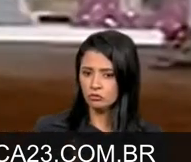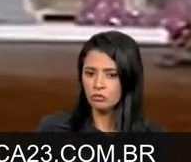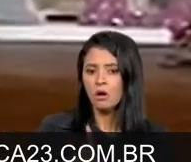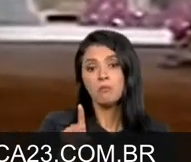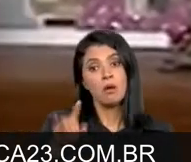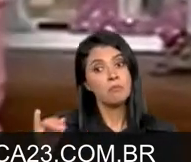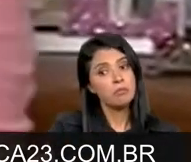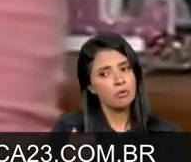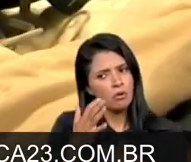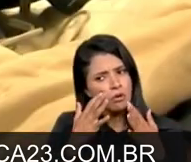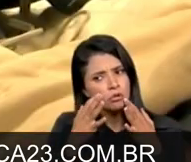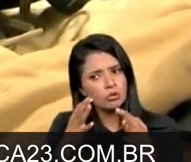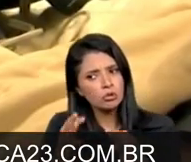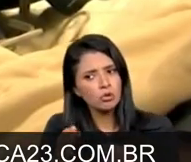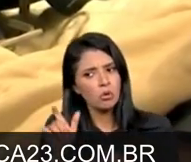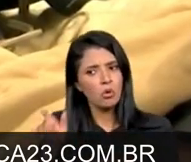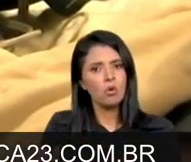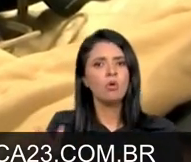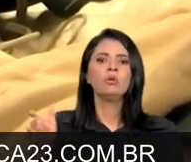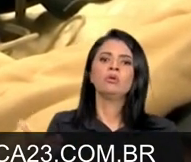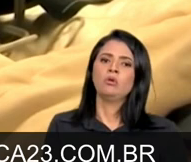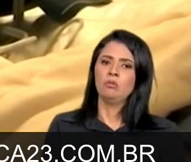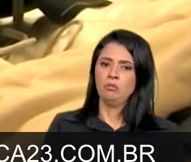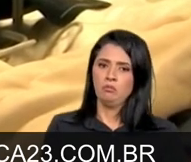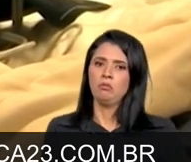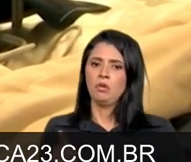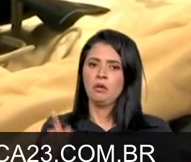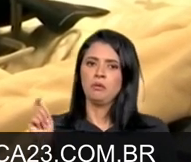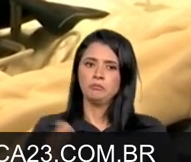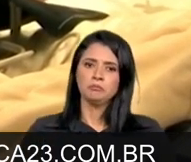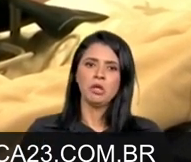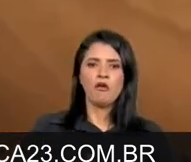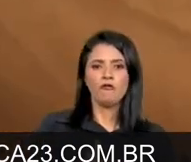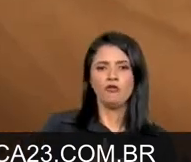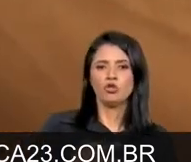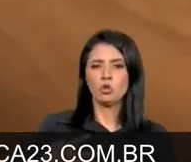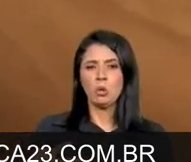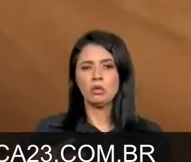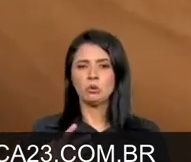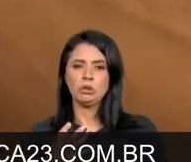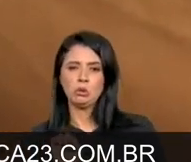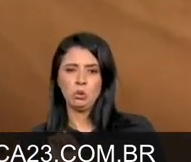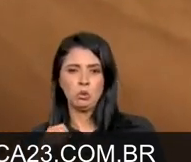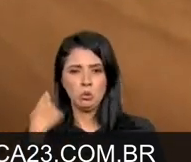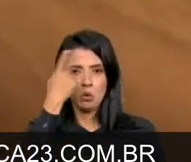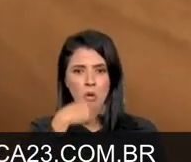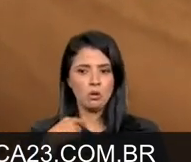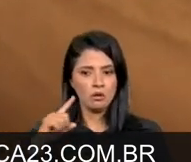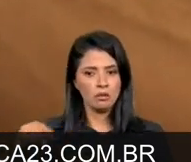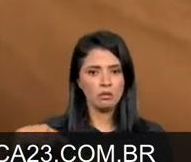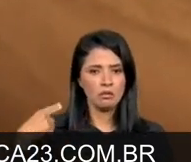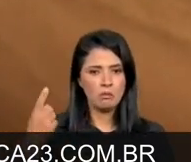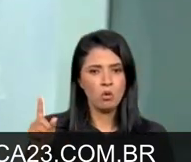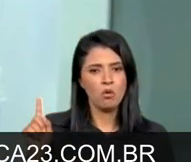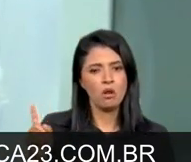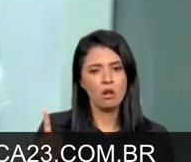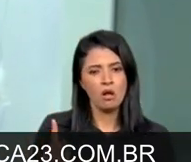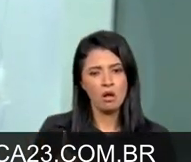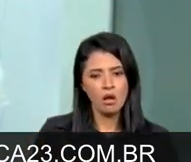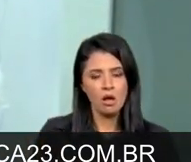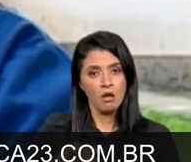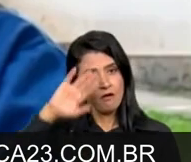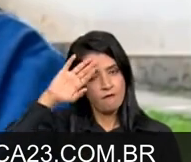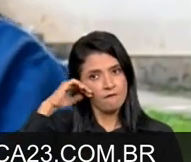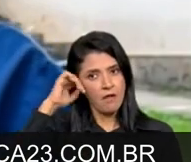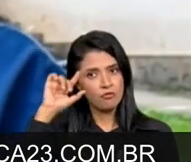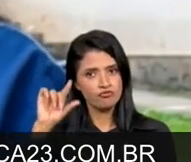importante ficar de olho nos sinais de alerta que surgem geralmente entre 24 e 48 horas após a diminuição do quadro